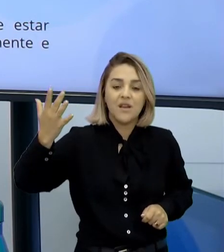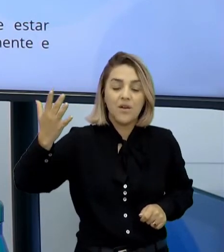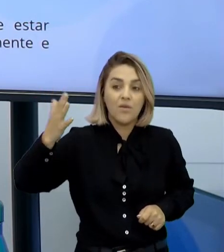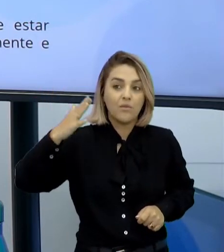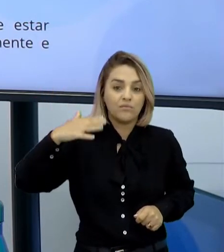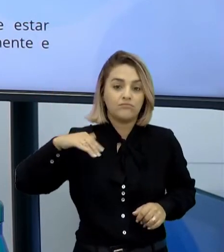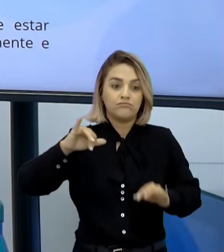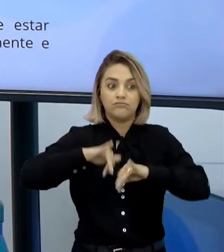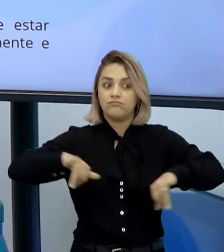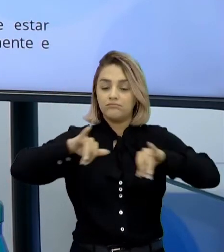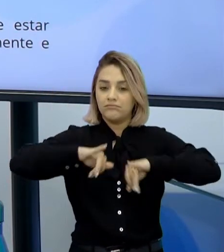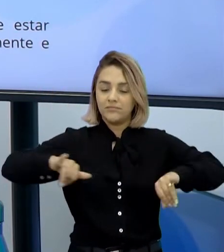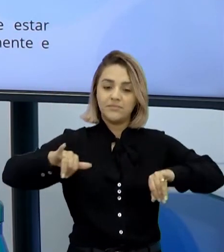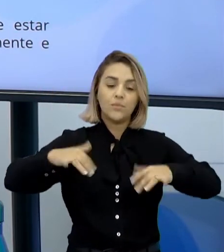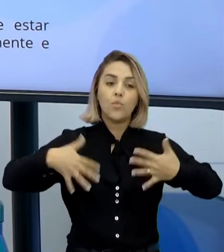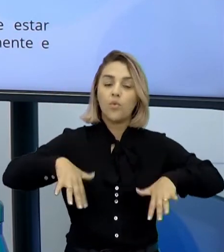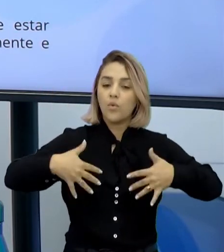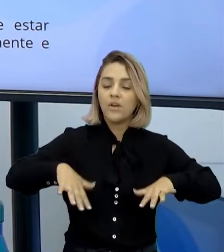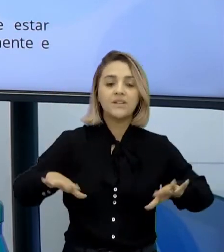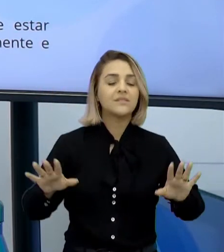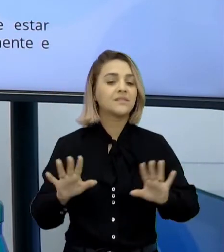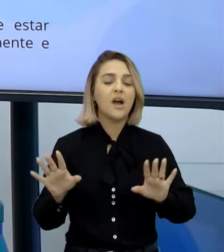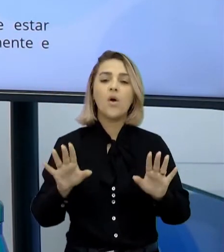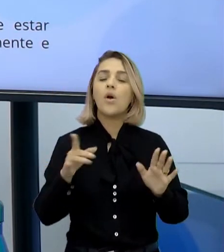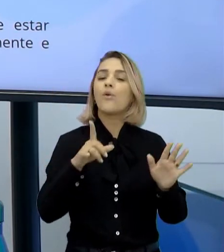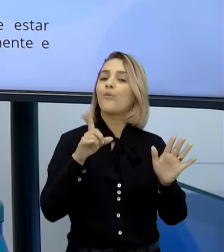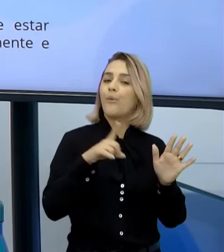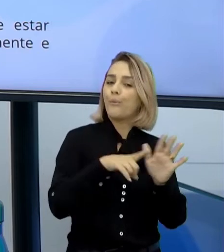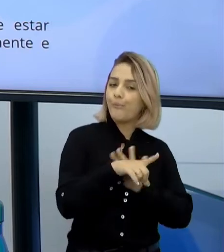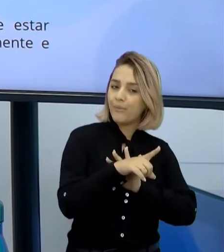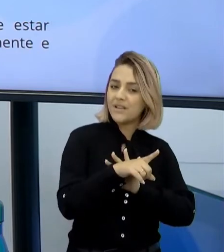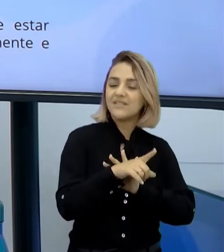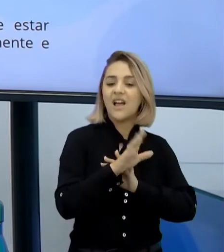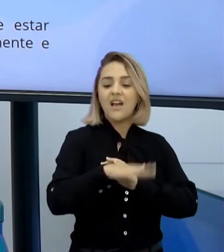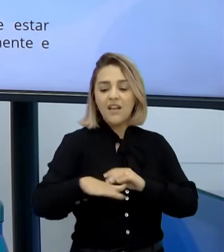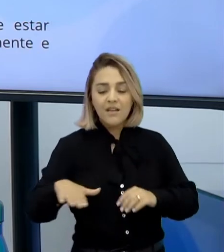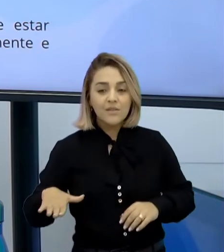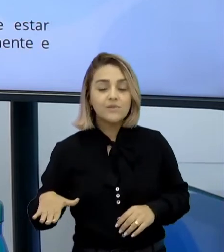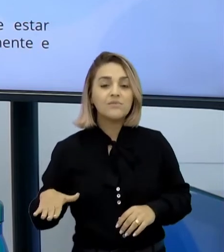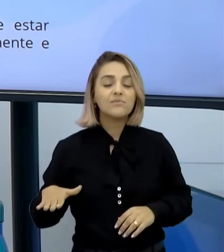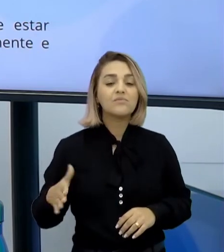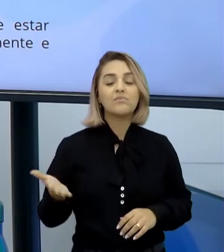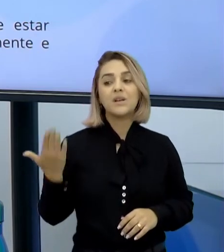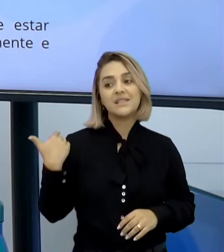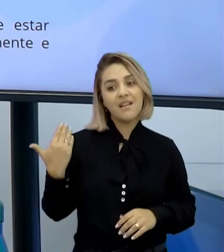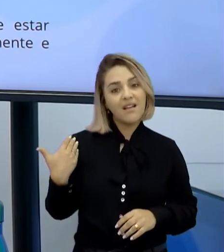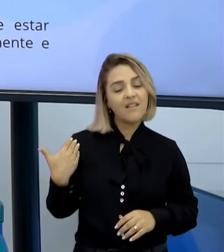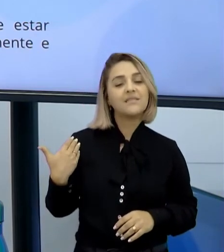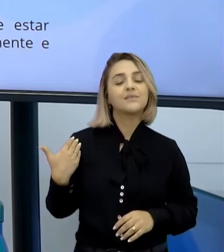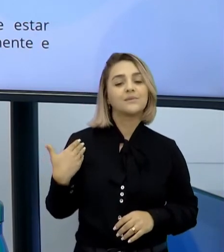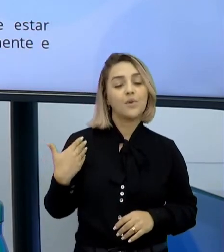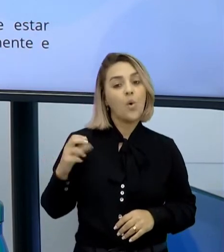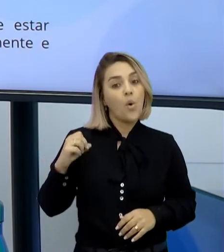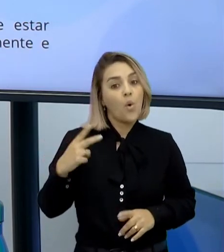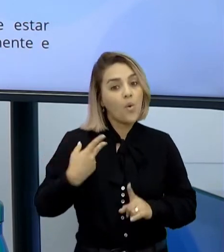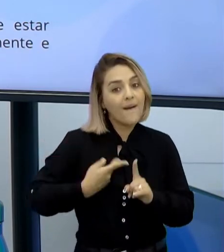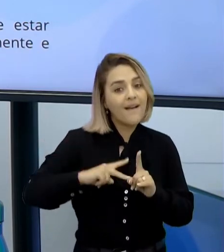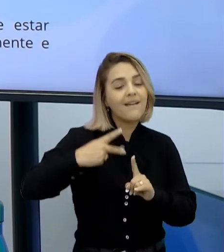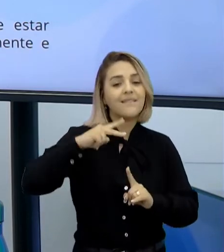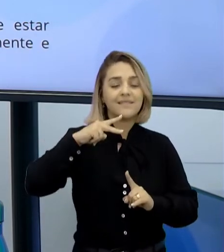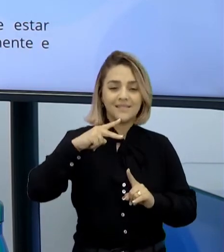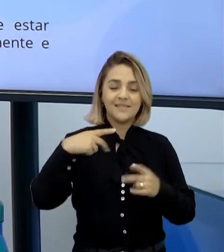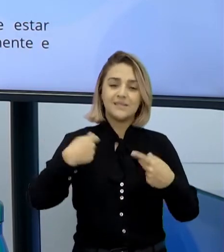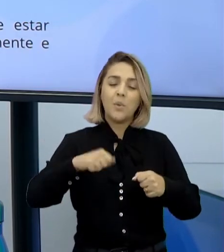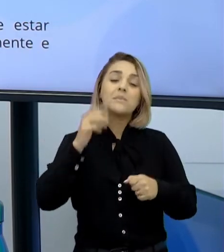desse momento. Não, eu vou entrevistar sobre a infância, sobre a carreira, enfim, tá? Então, ter um